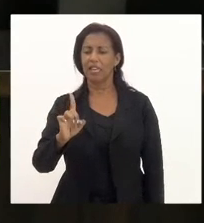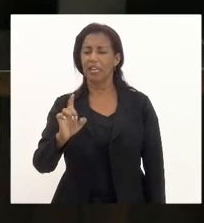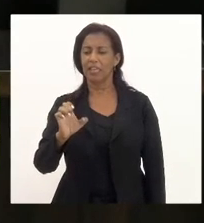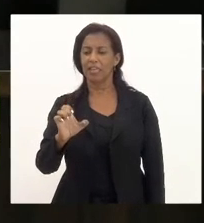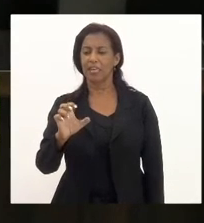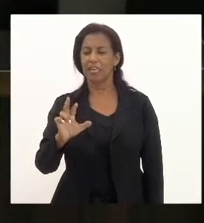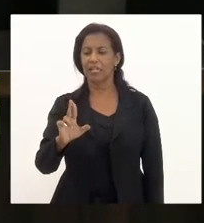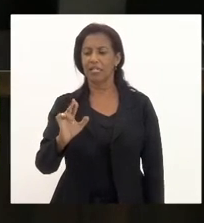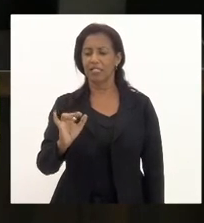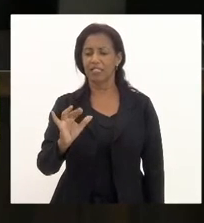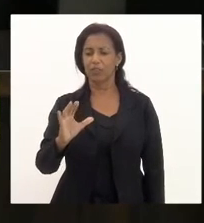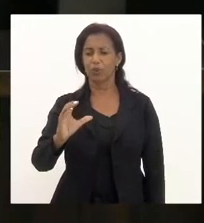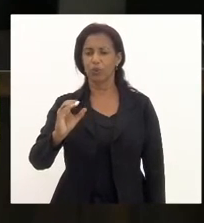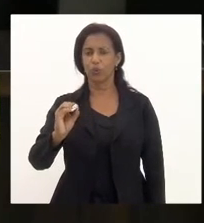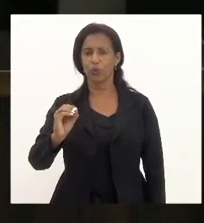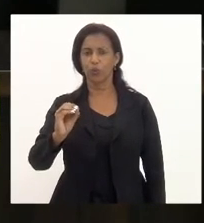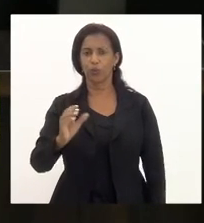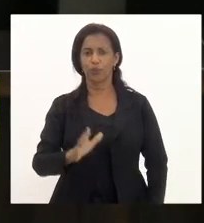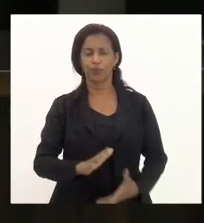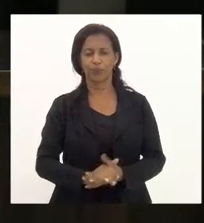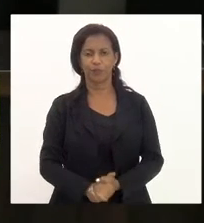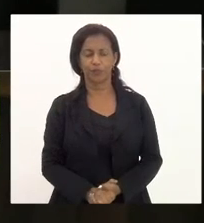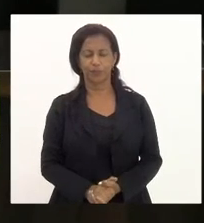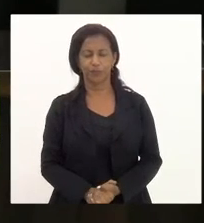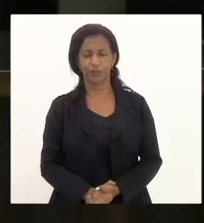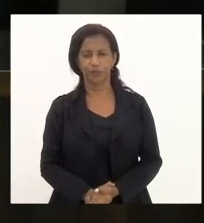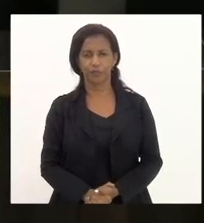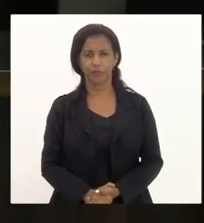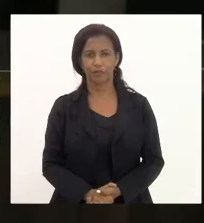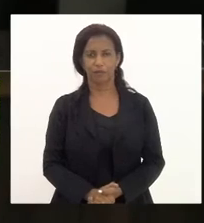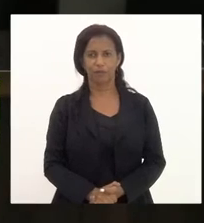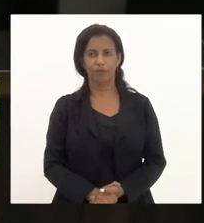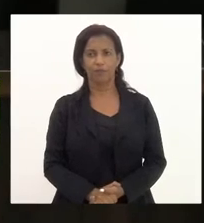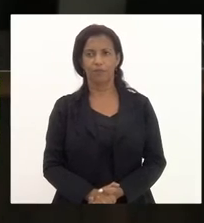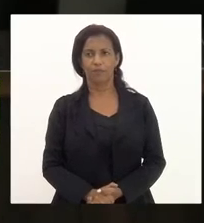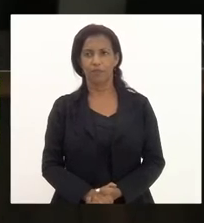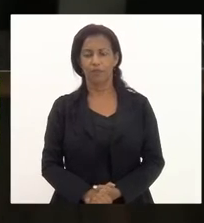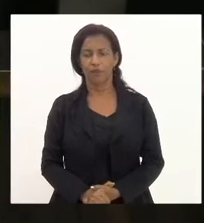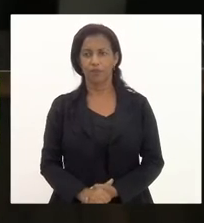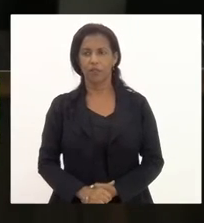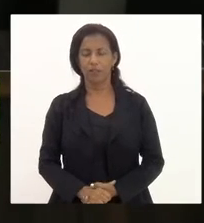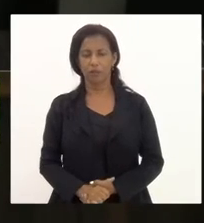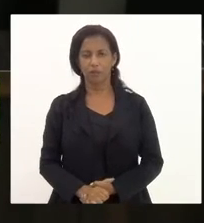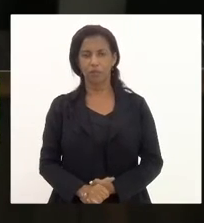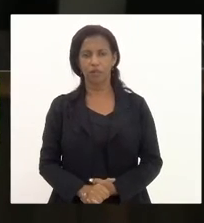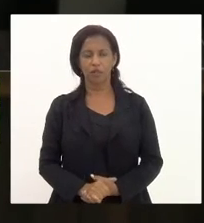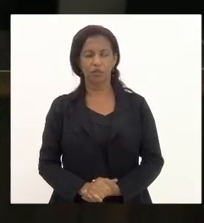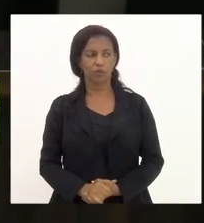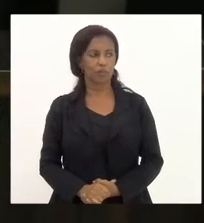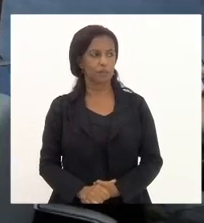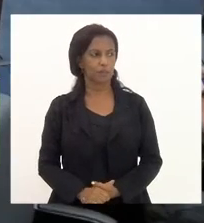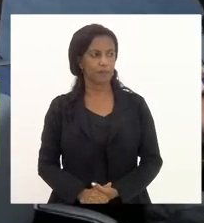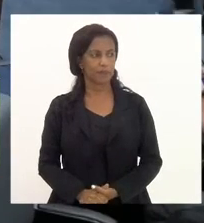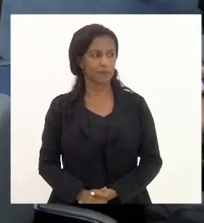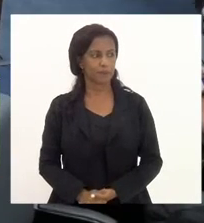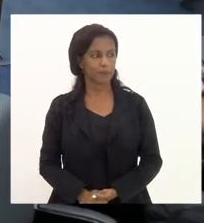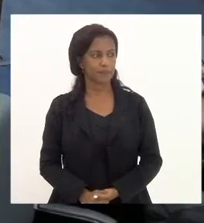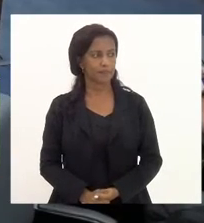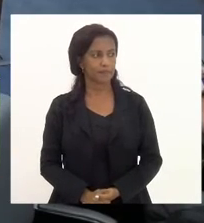Elias do anjo do EJA E aí